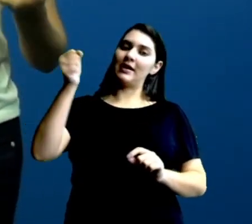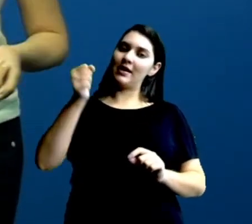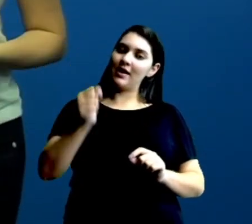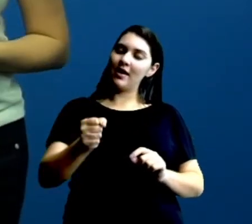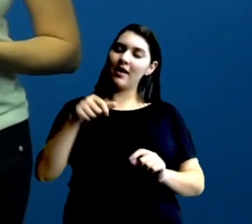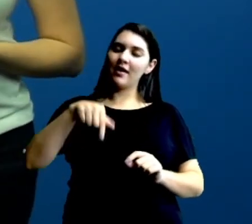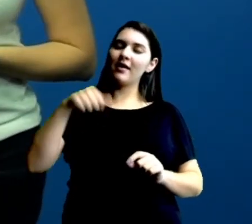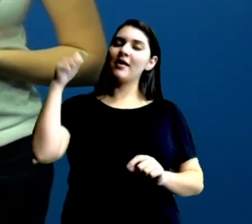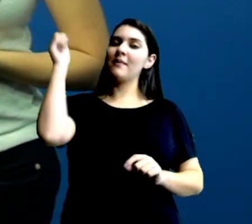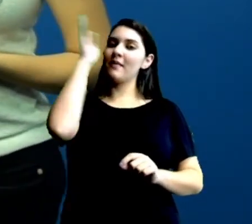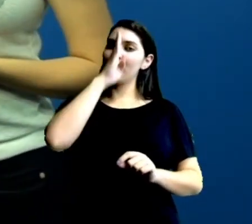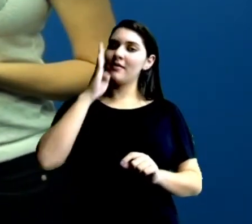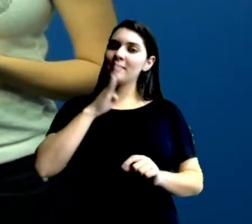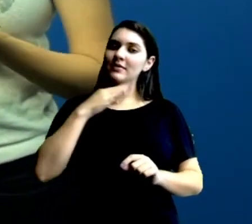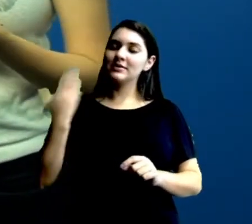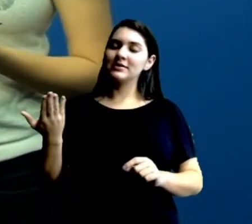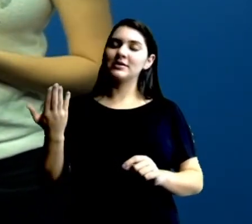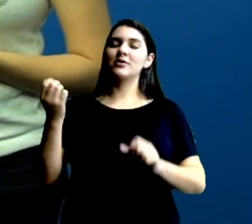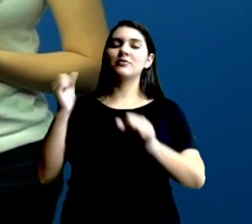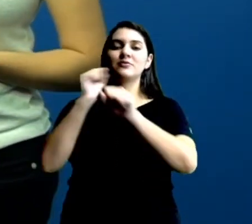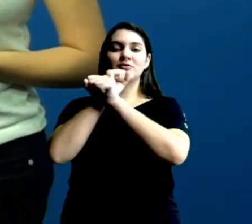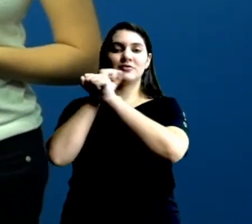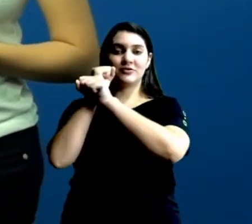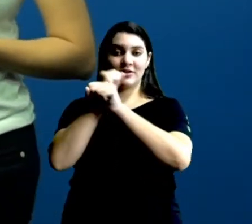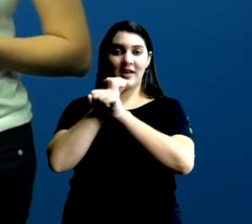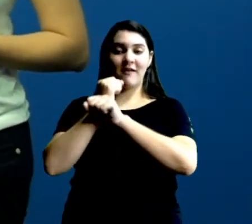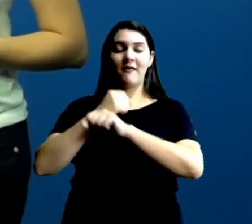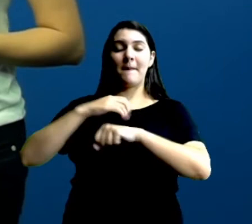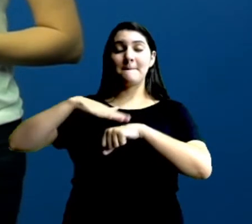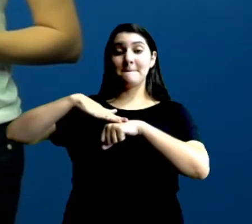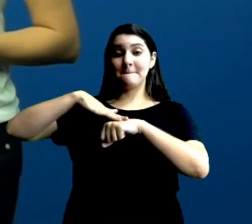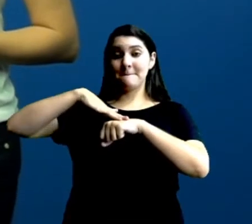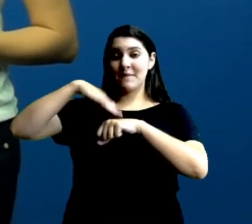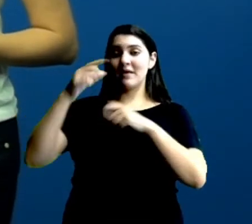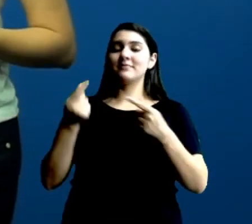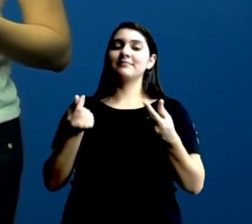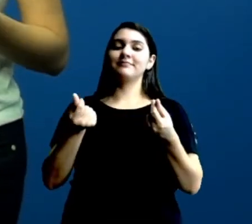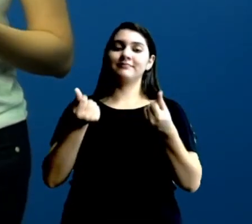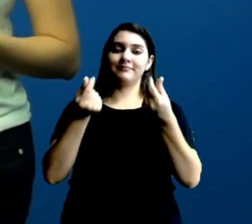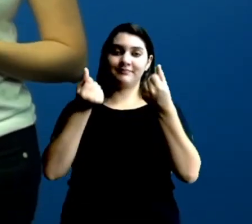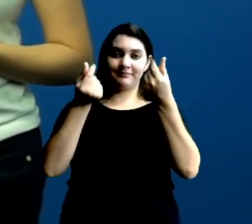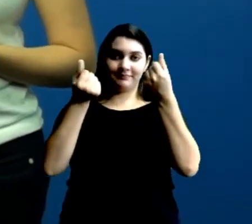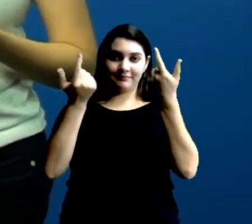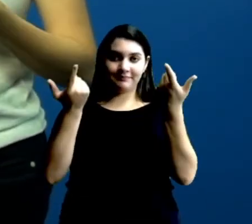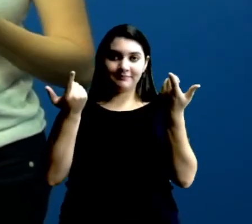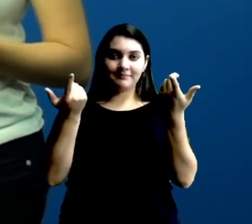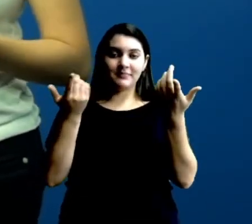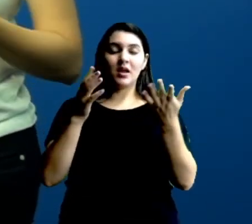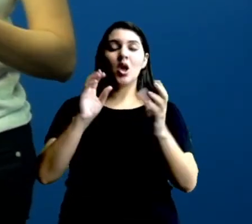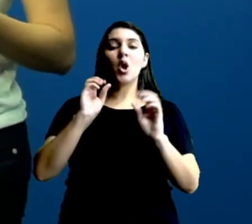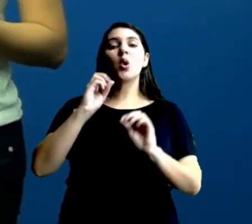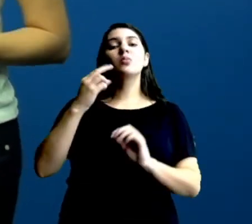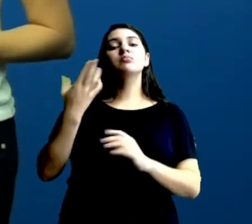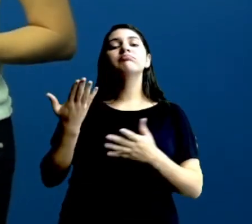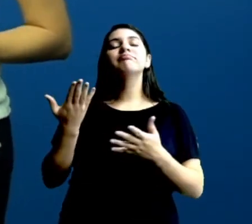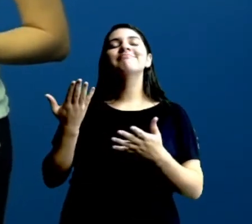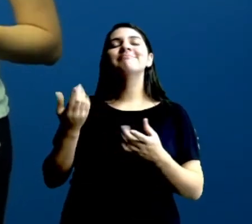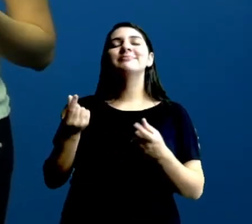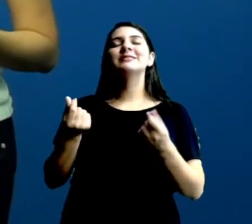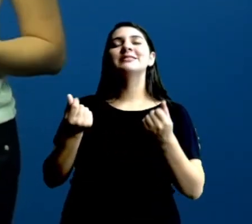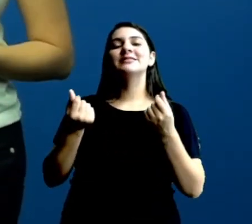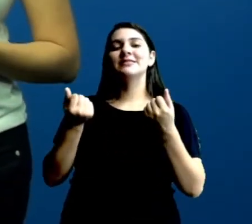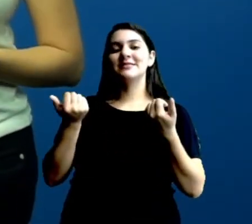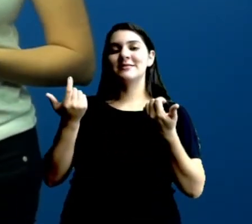mão de obra escrava que fosse mais rentável para eles, ou seja, que desse mais